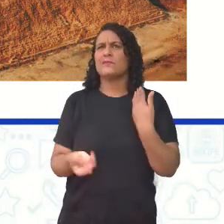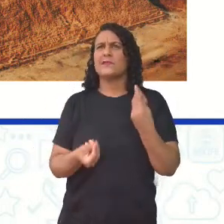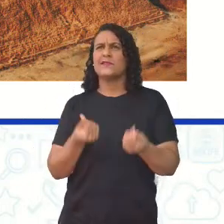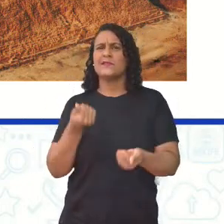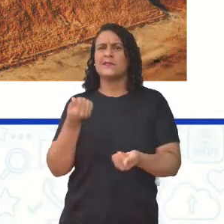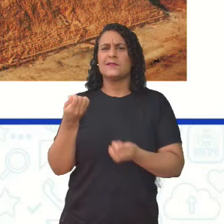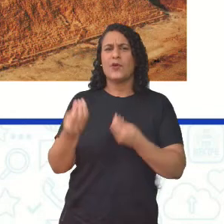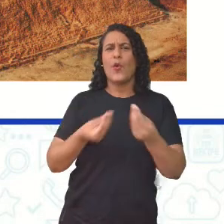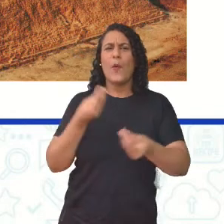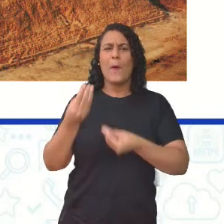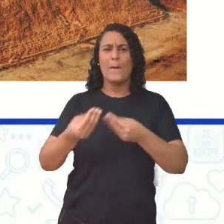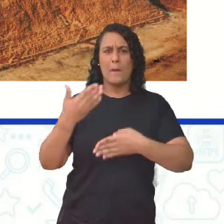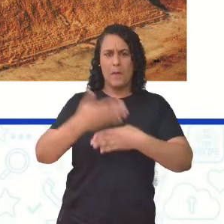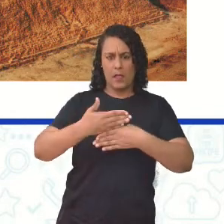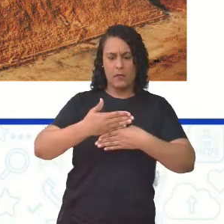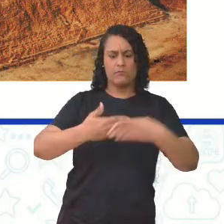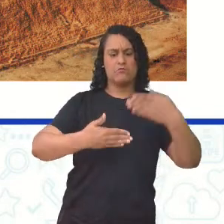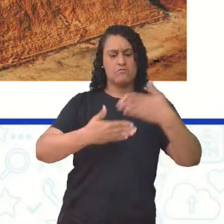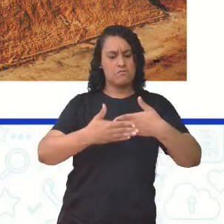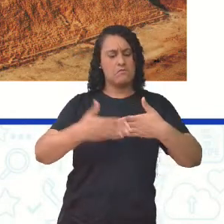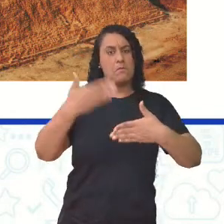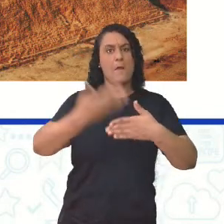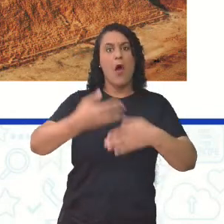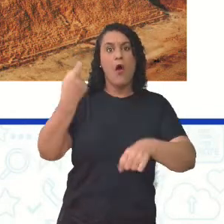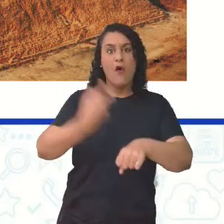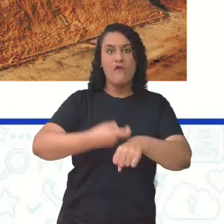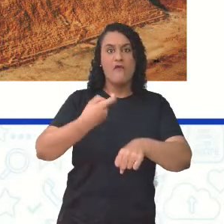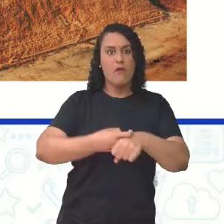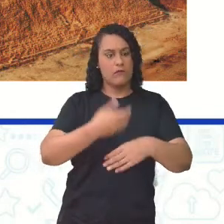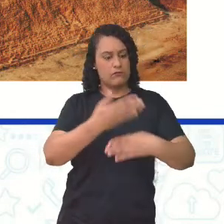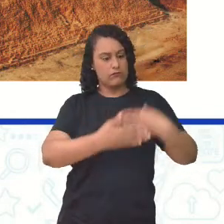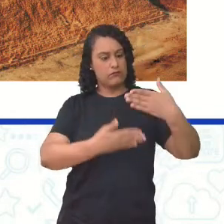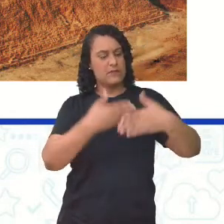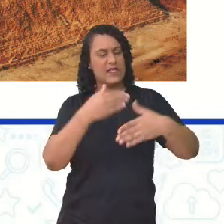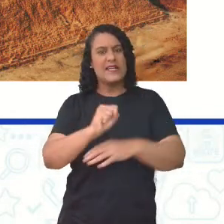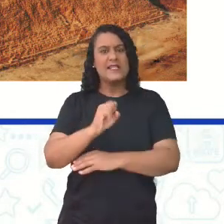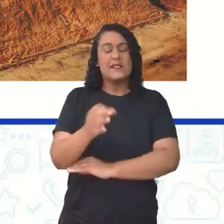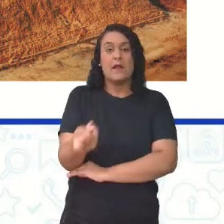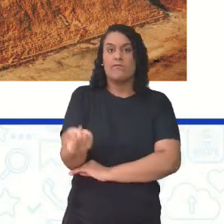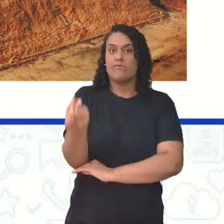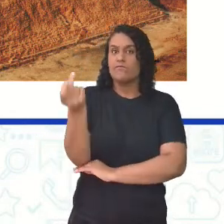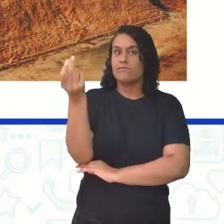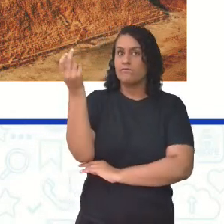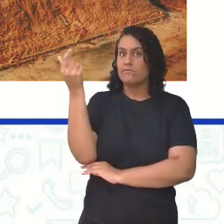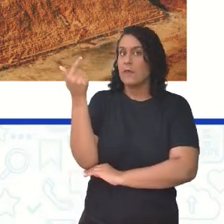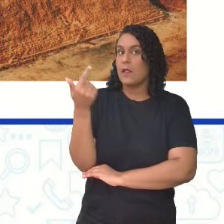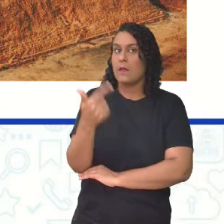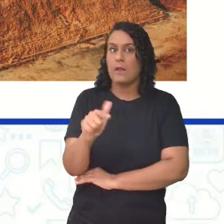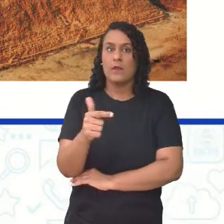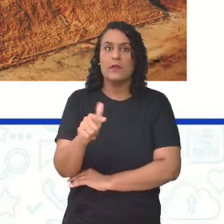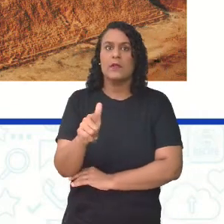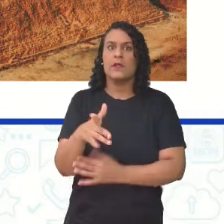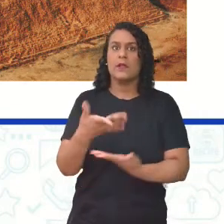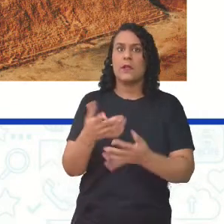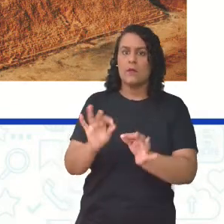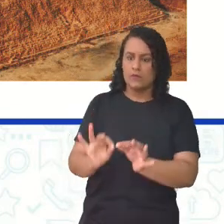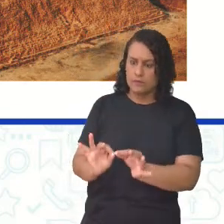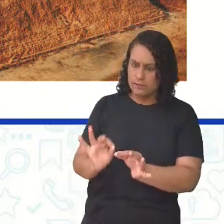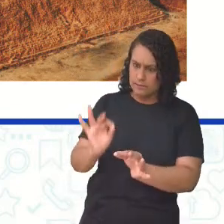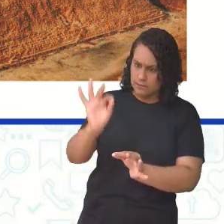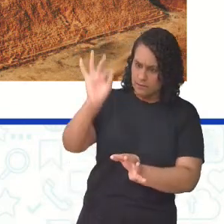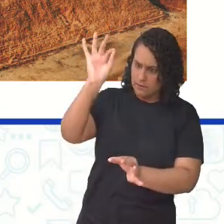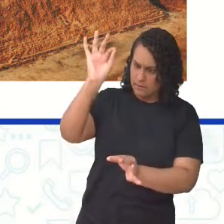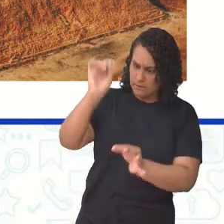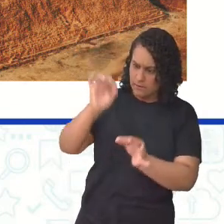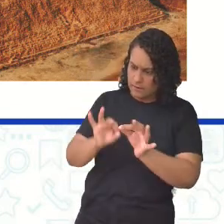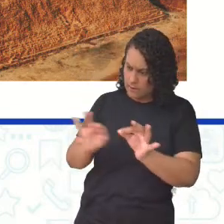pedras estão lá fixas na altura de uma pirâmide enorme, se antigamente não tinha treina, régua, não tinha